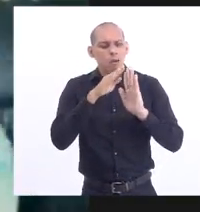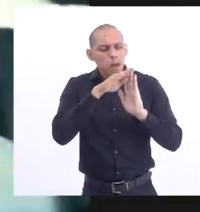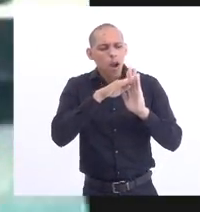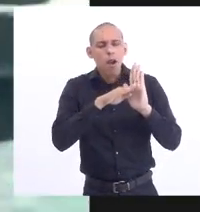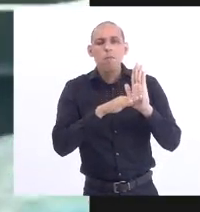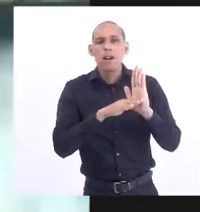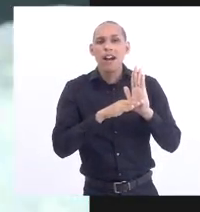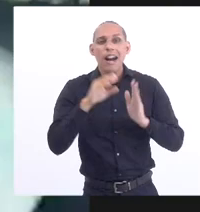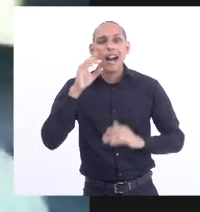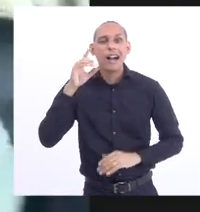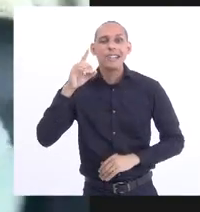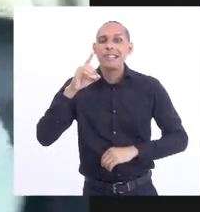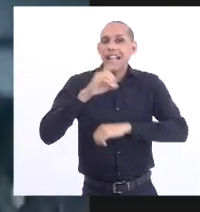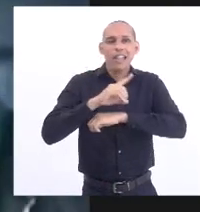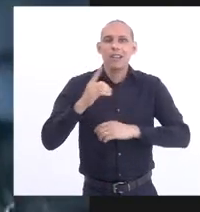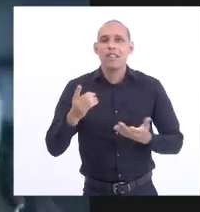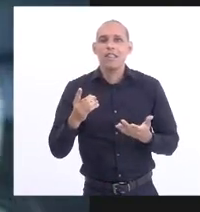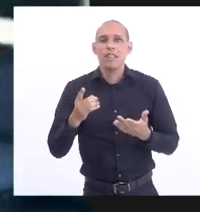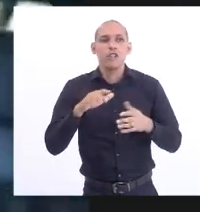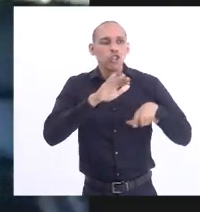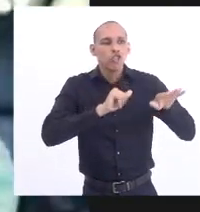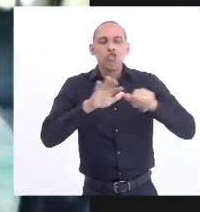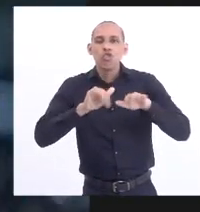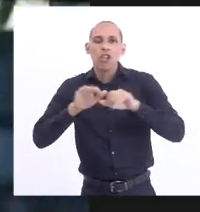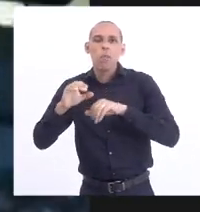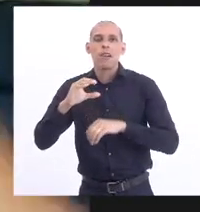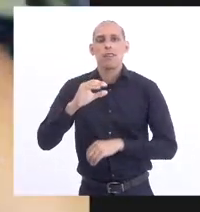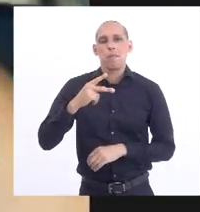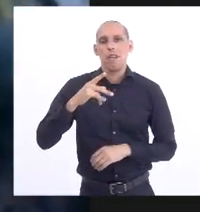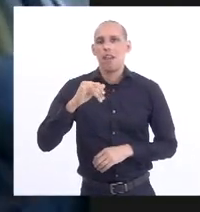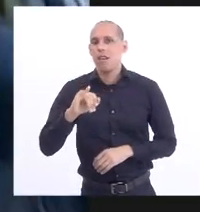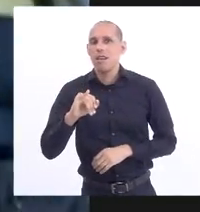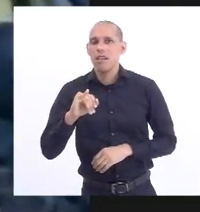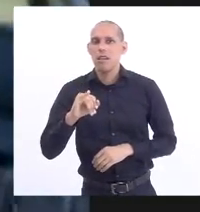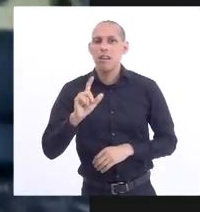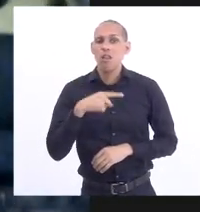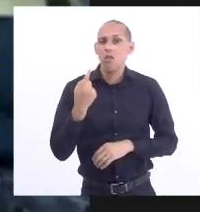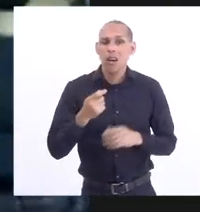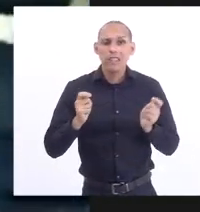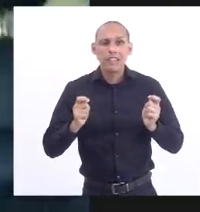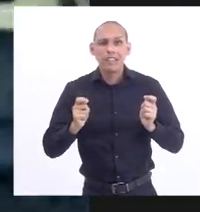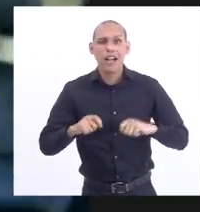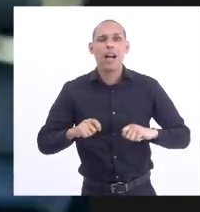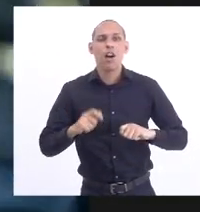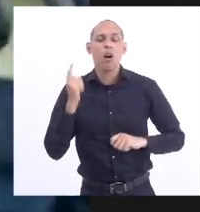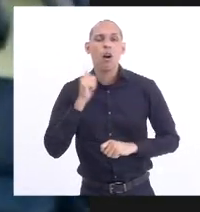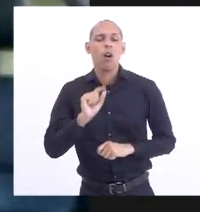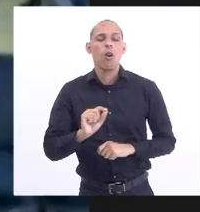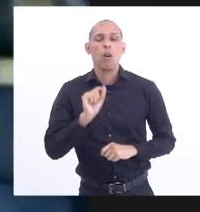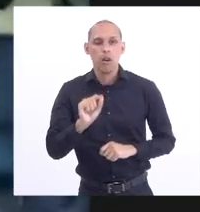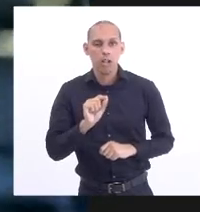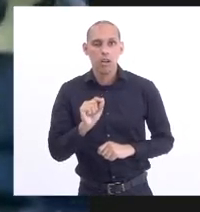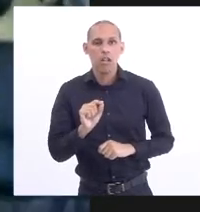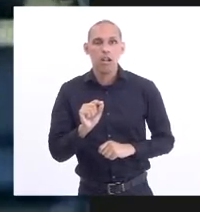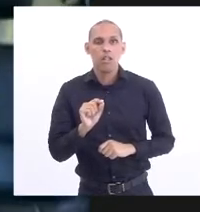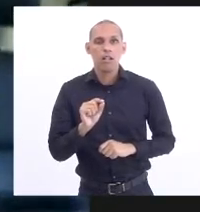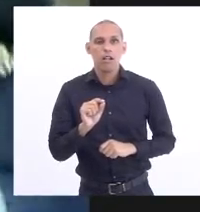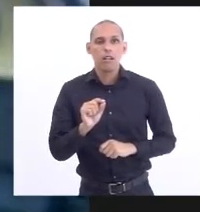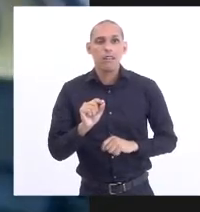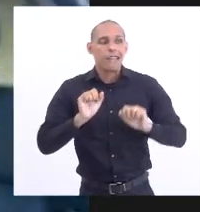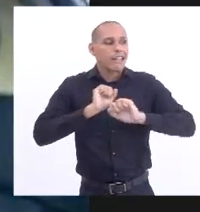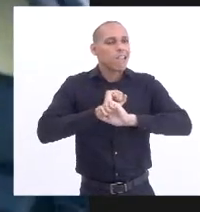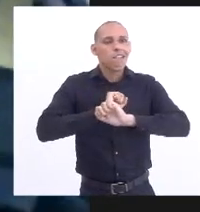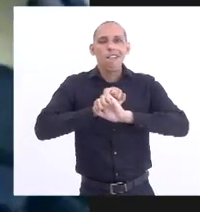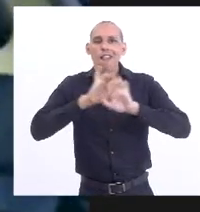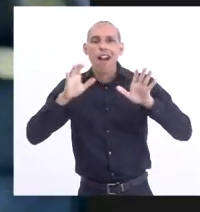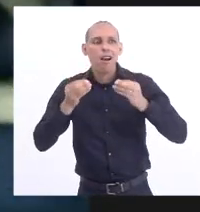se autorizar a instalação dessa comissão parlamentar de inquérito, que a gente possa, dessa forma, né, colocar com clareza